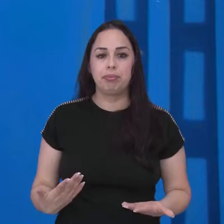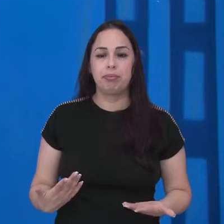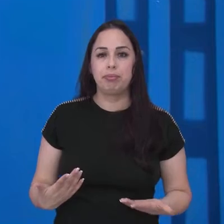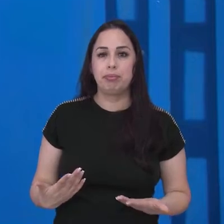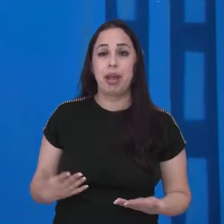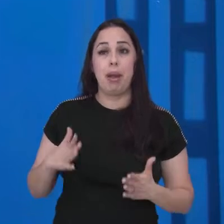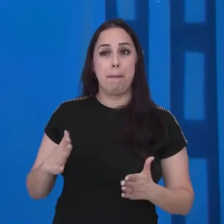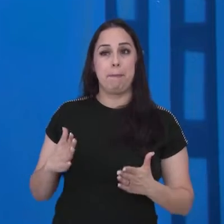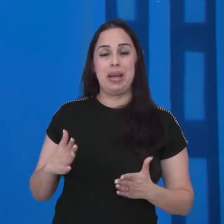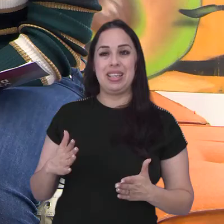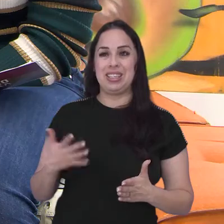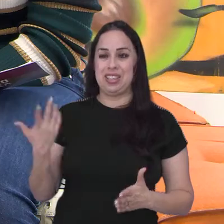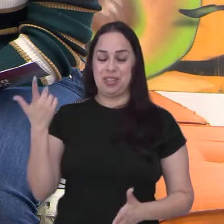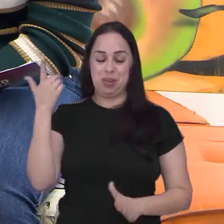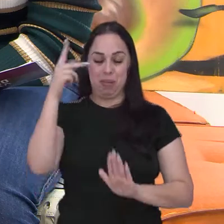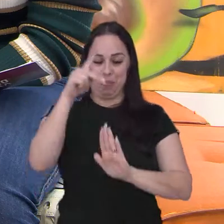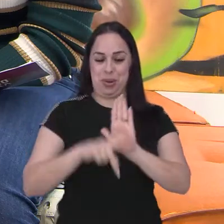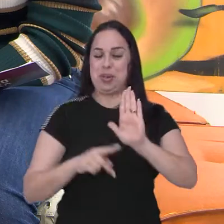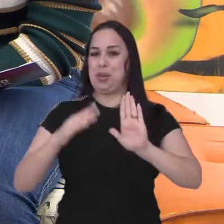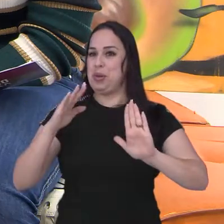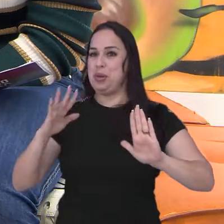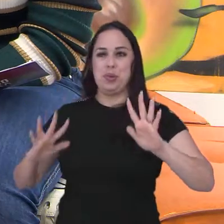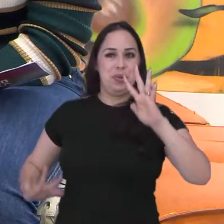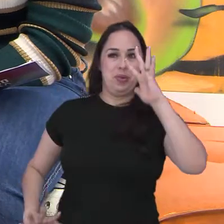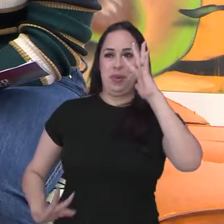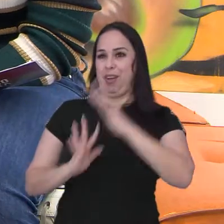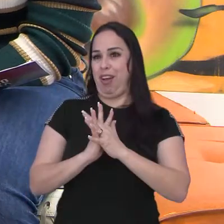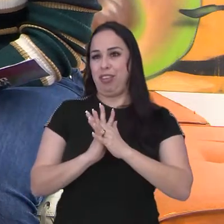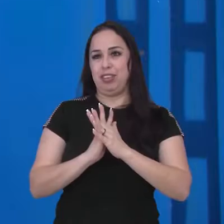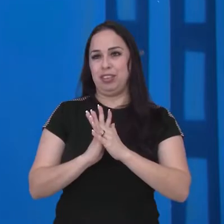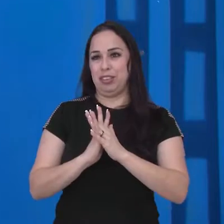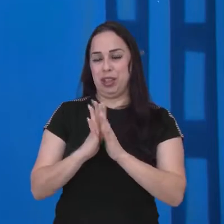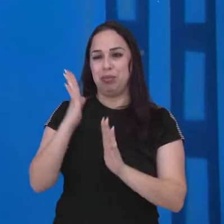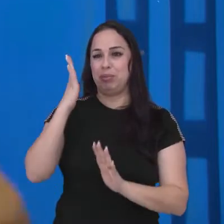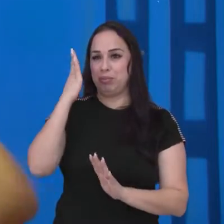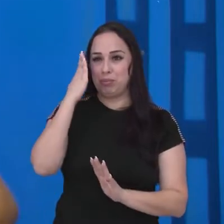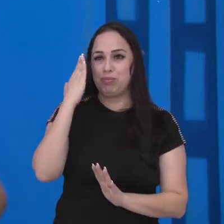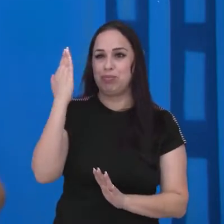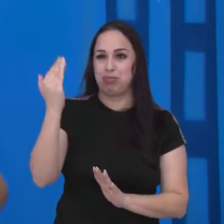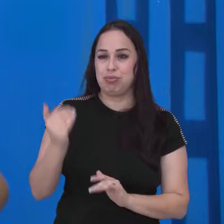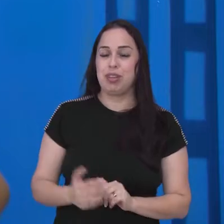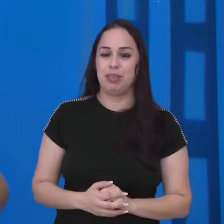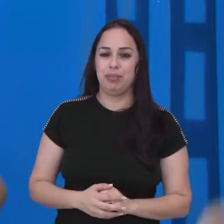né? Mas com case de sucesso, né? Para aquilo que ela foi